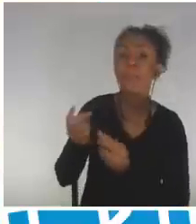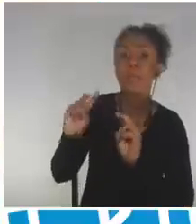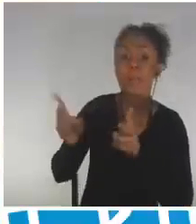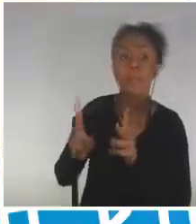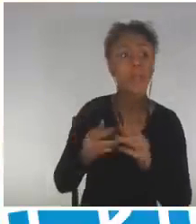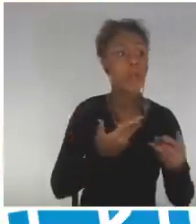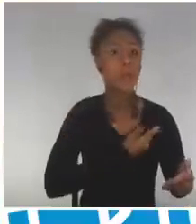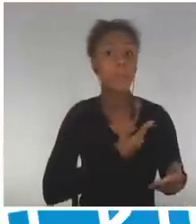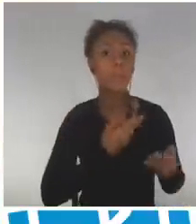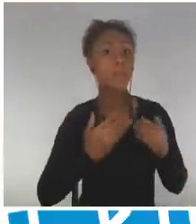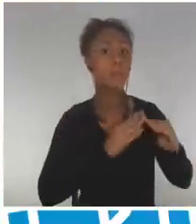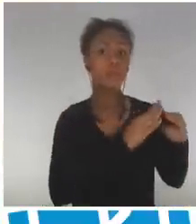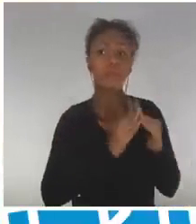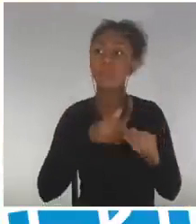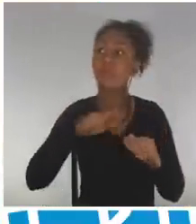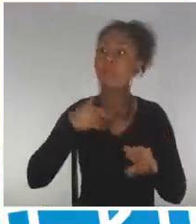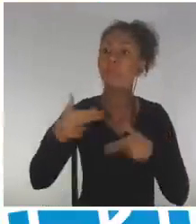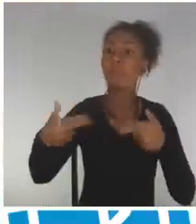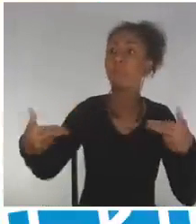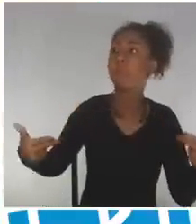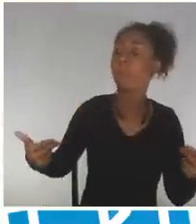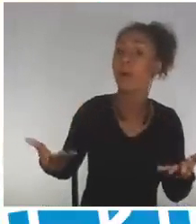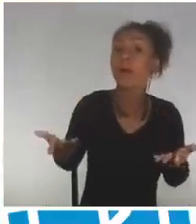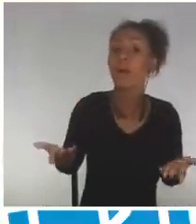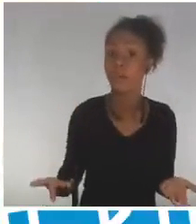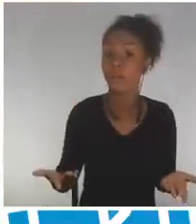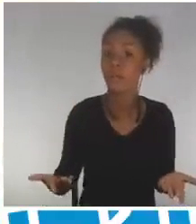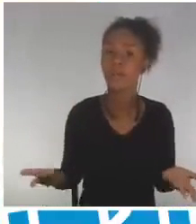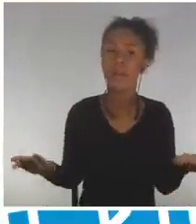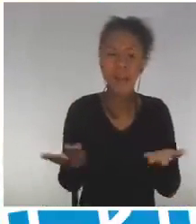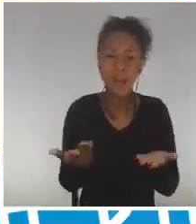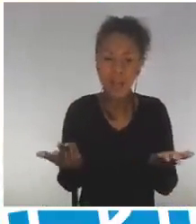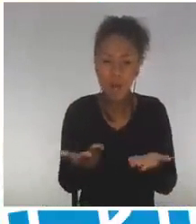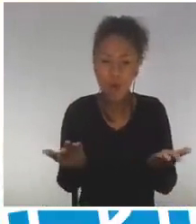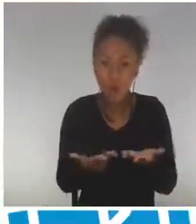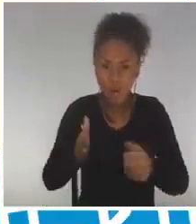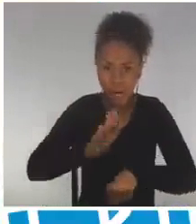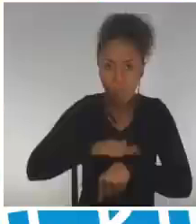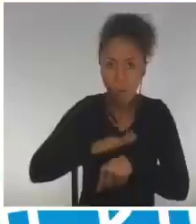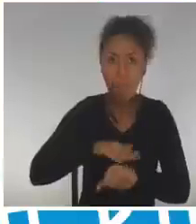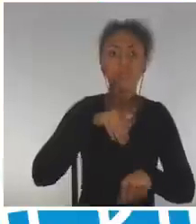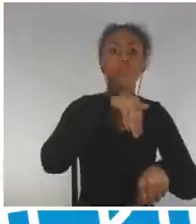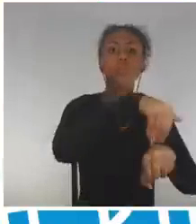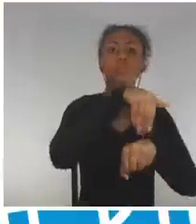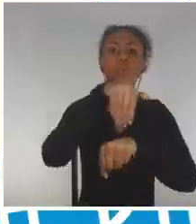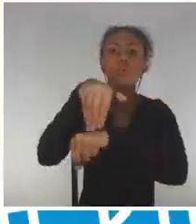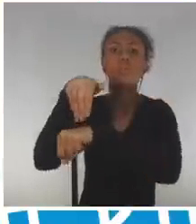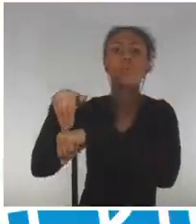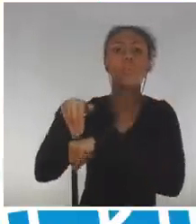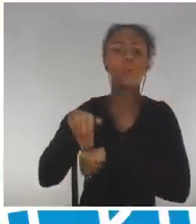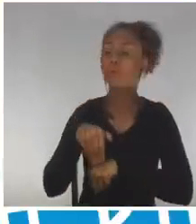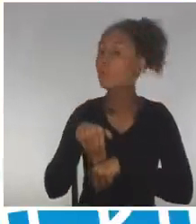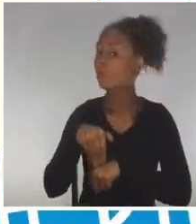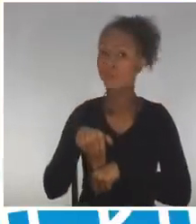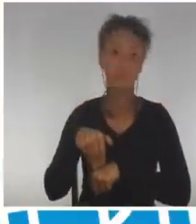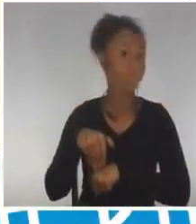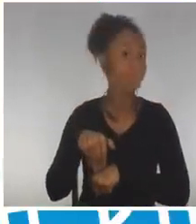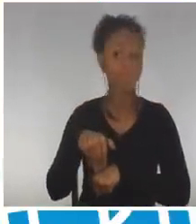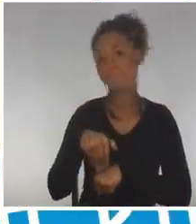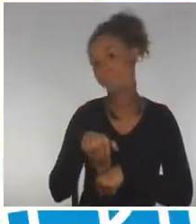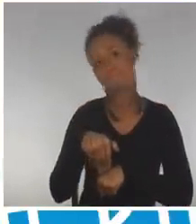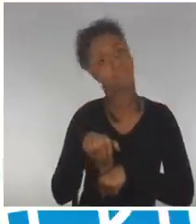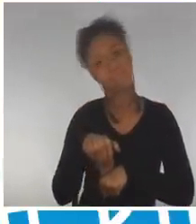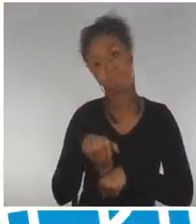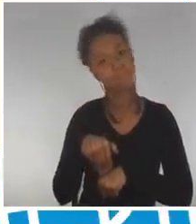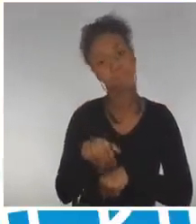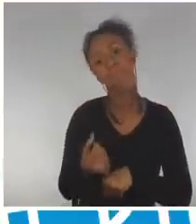vizinhos? Então, olha só, não é o momento de responsabilização das escolas. Seria um absurdo. E, aliás, seria uma